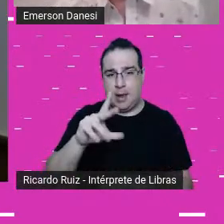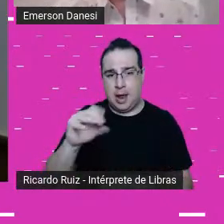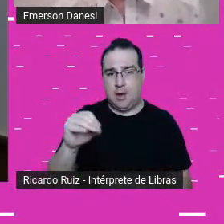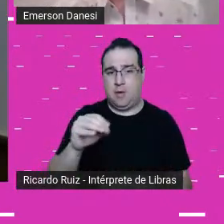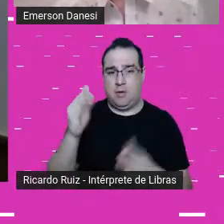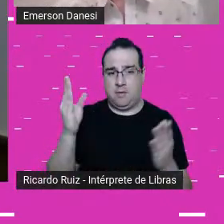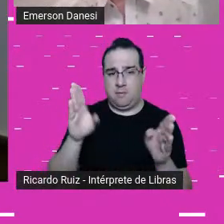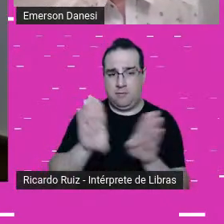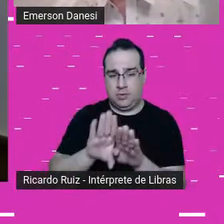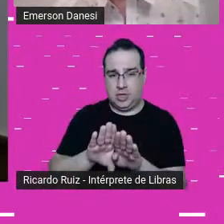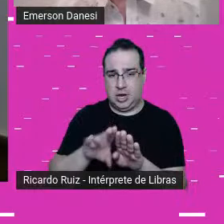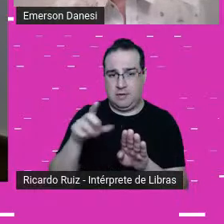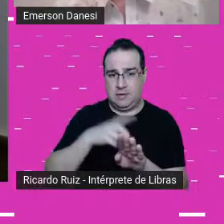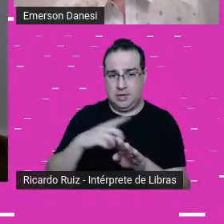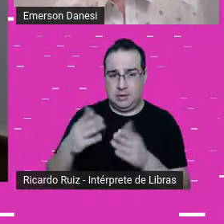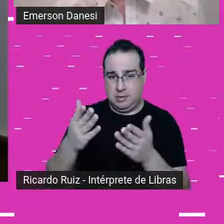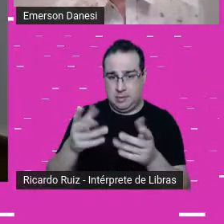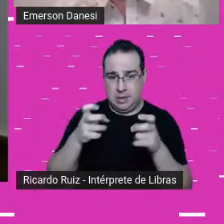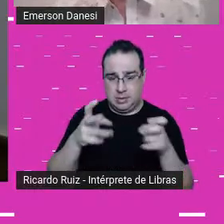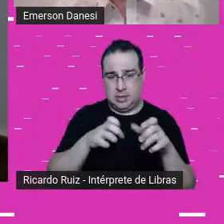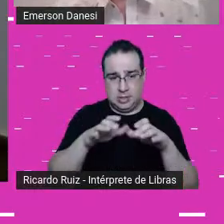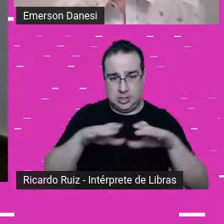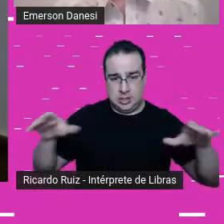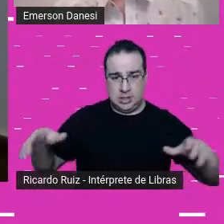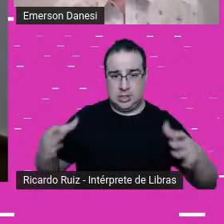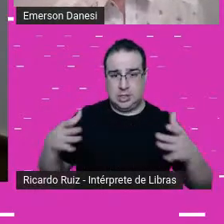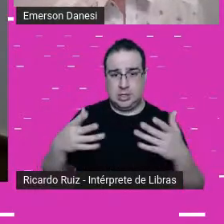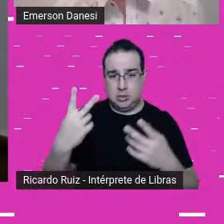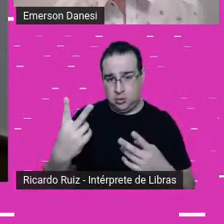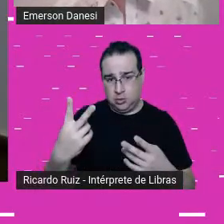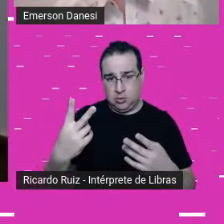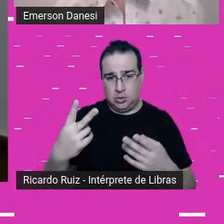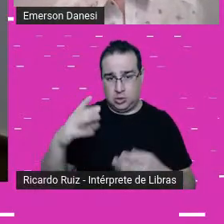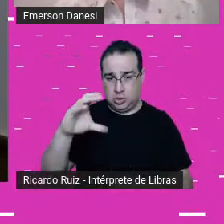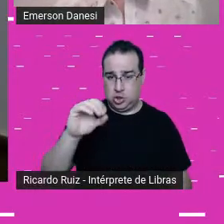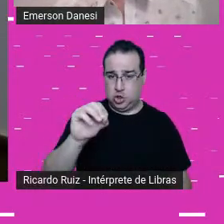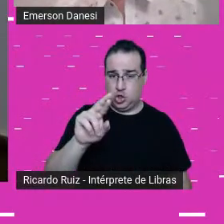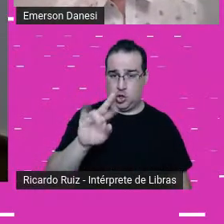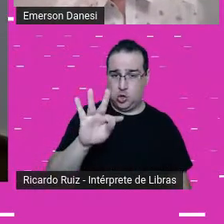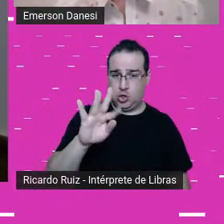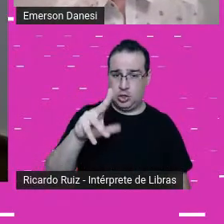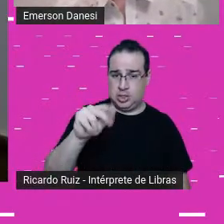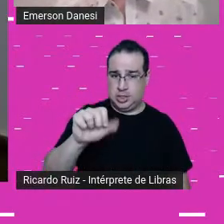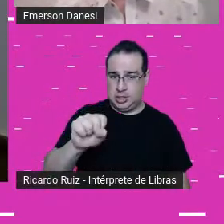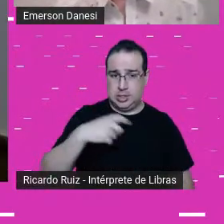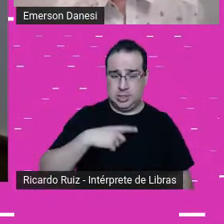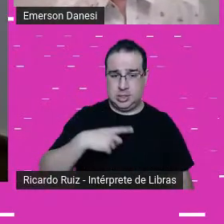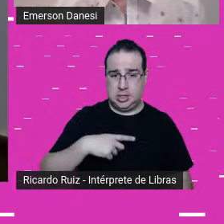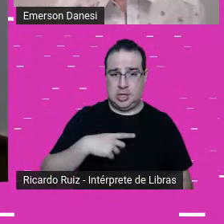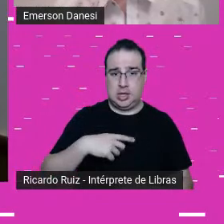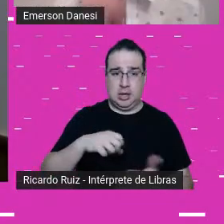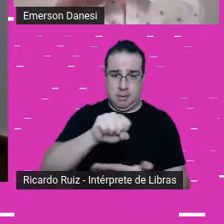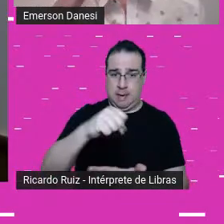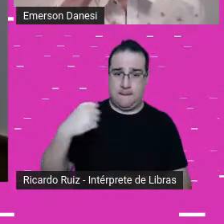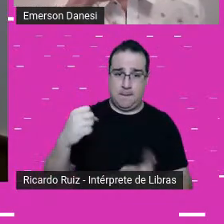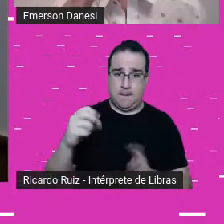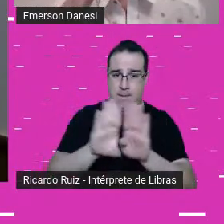tira de madeira com as duas cortinas e a porta no centro.